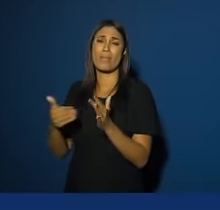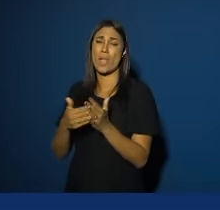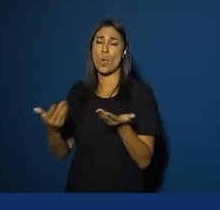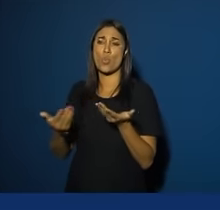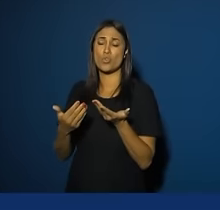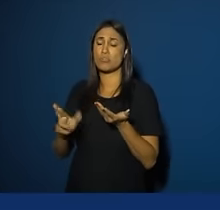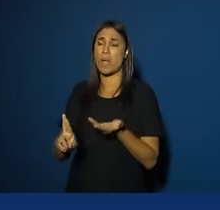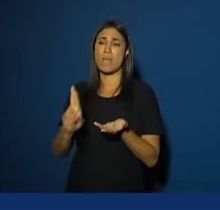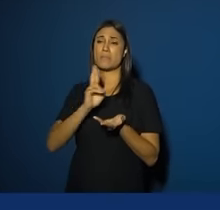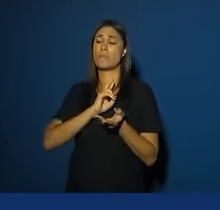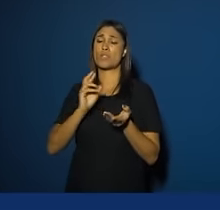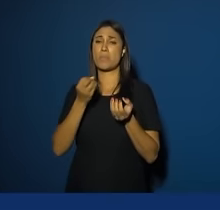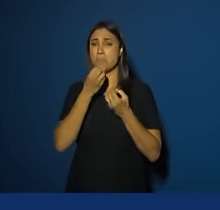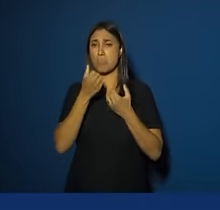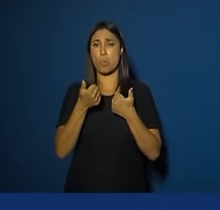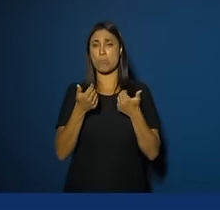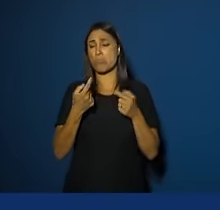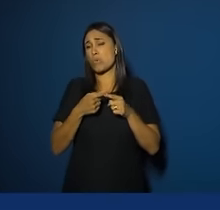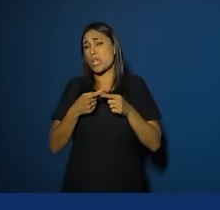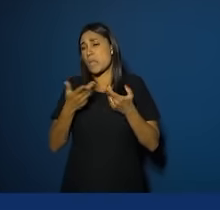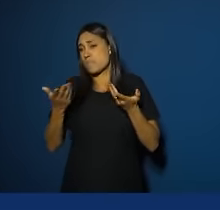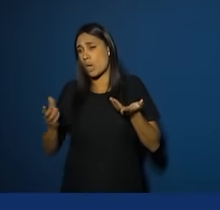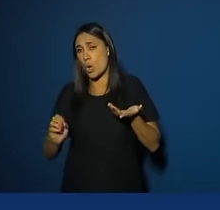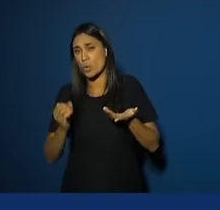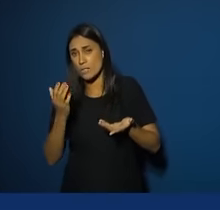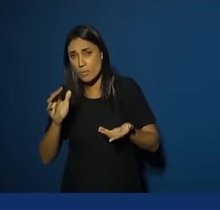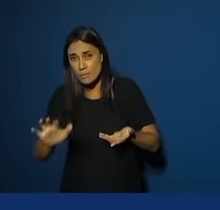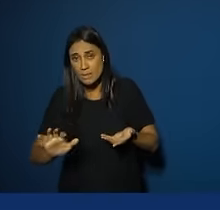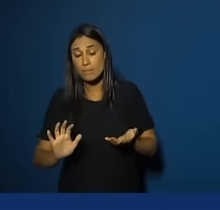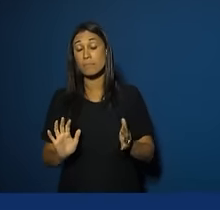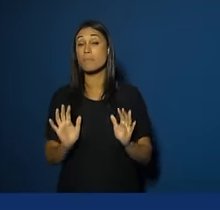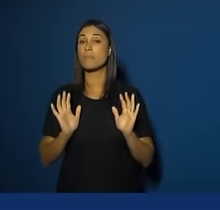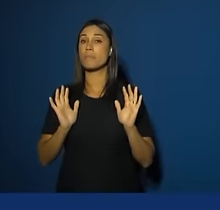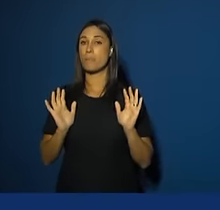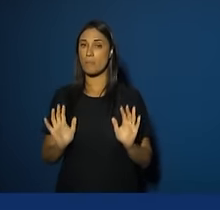porquê. Mas, de uma forma